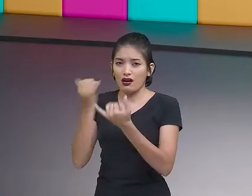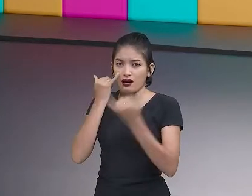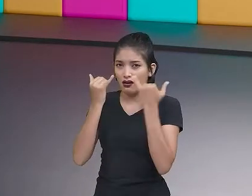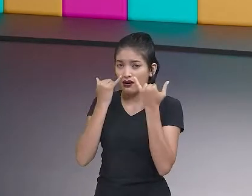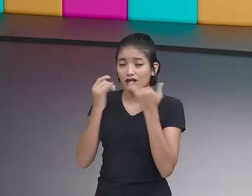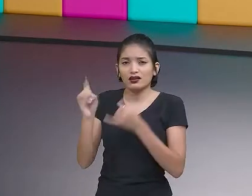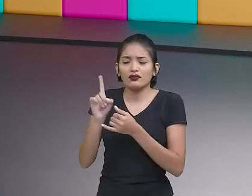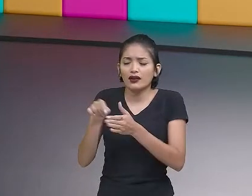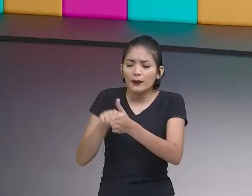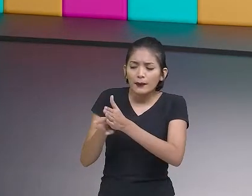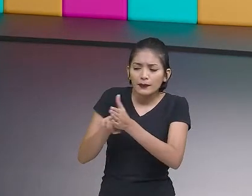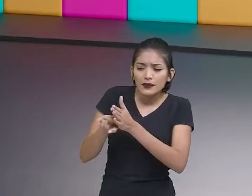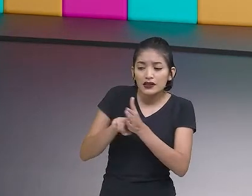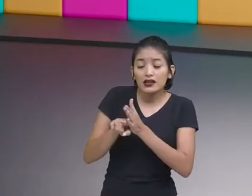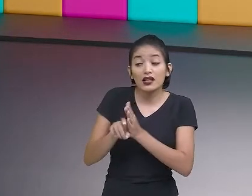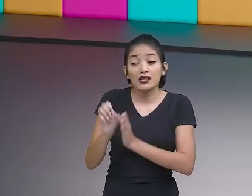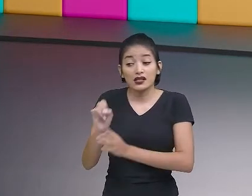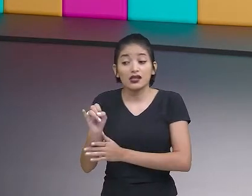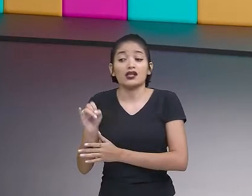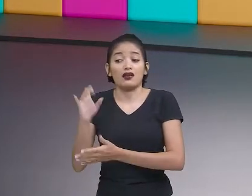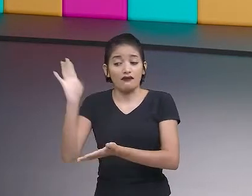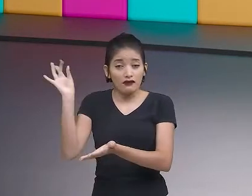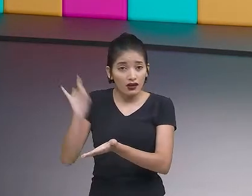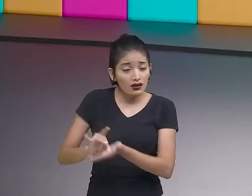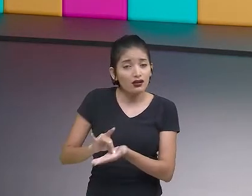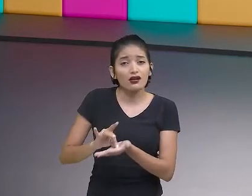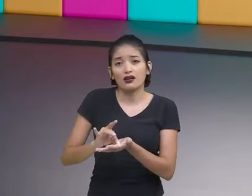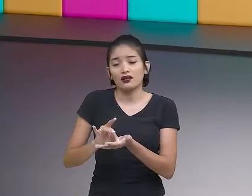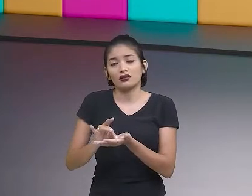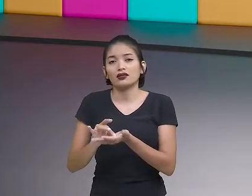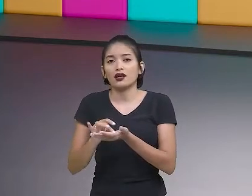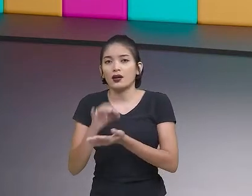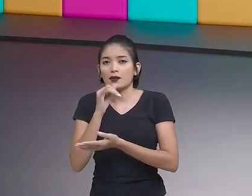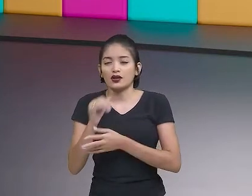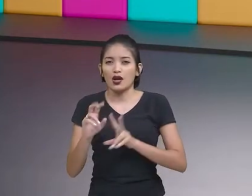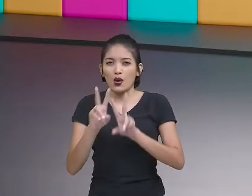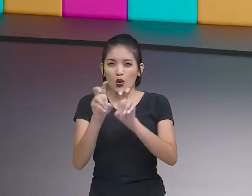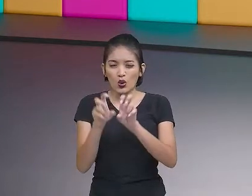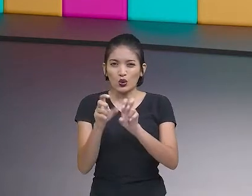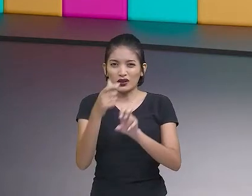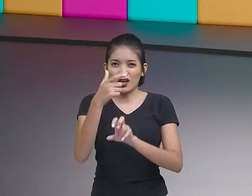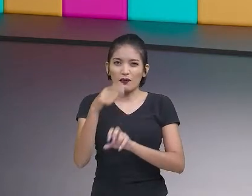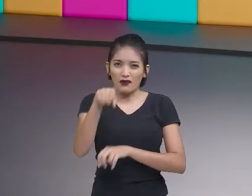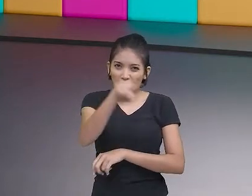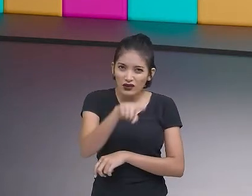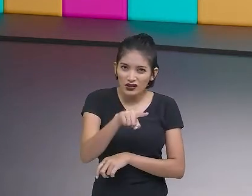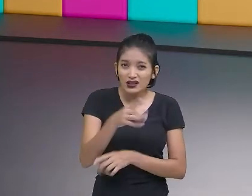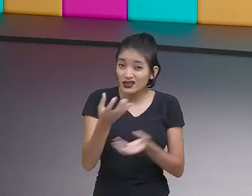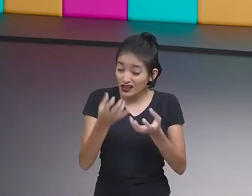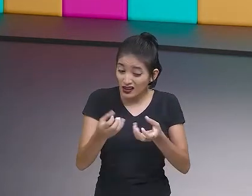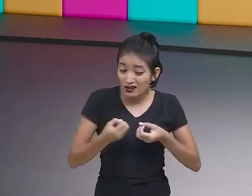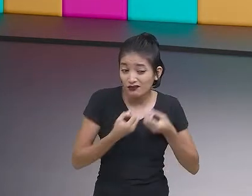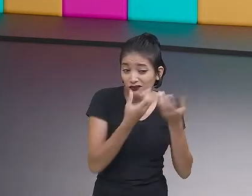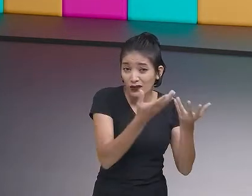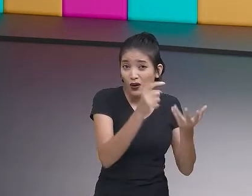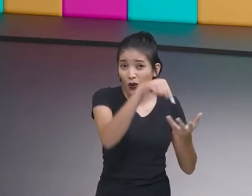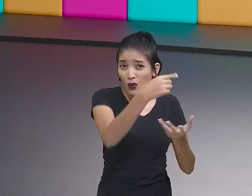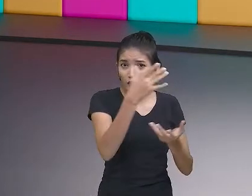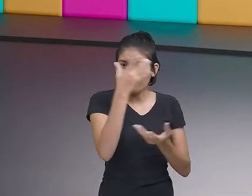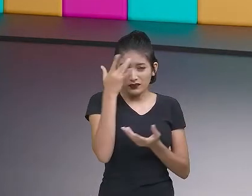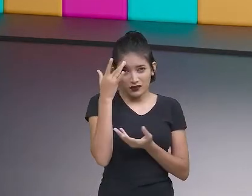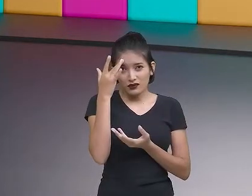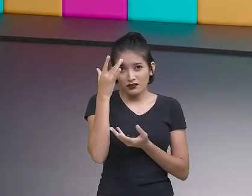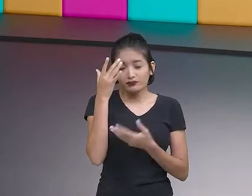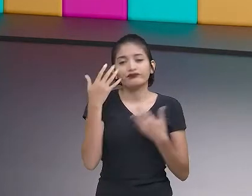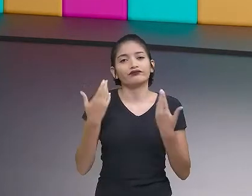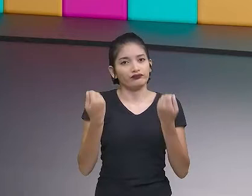foi investigado se era verdade. Se fosse sobre você, você queria que passasse adiante? Então, tem que ter